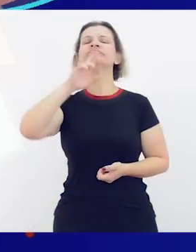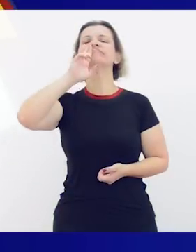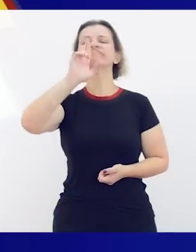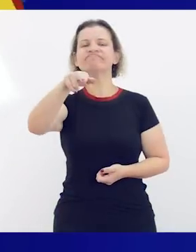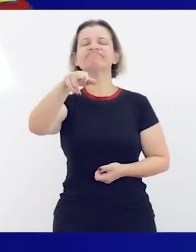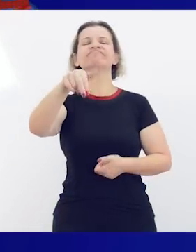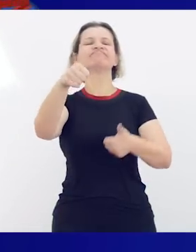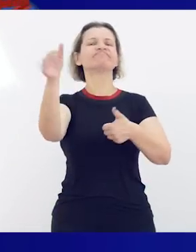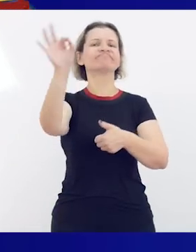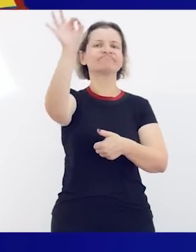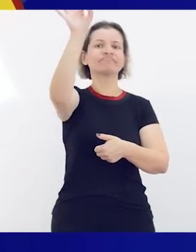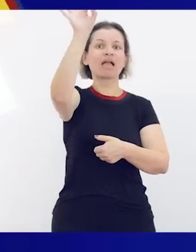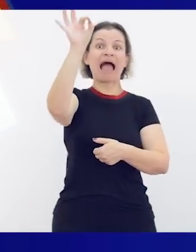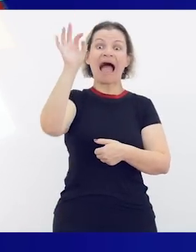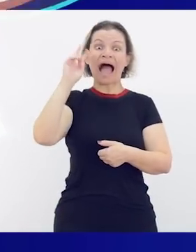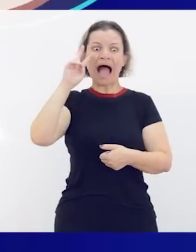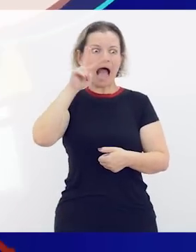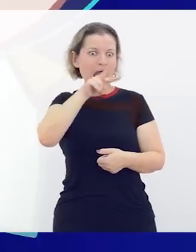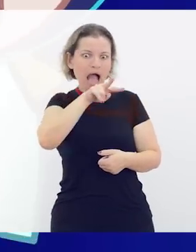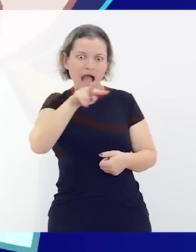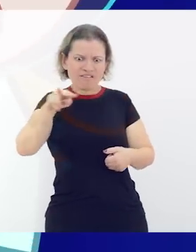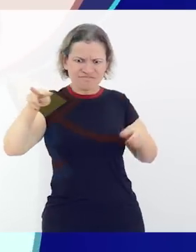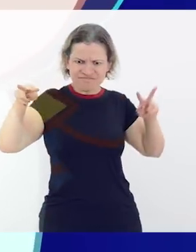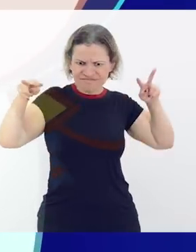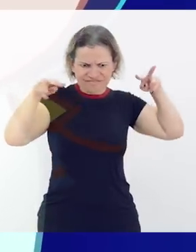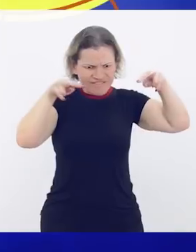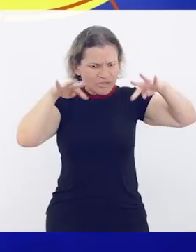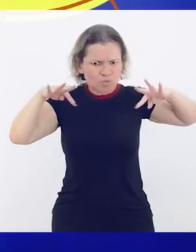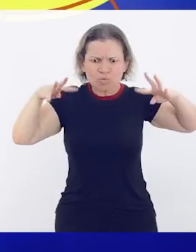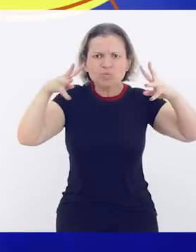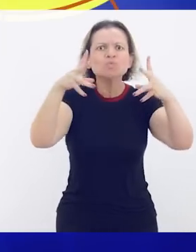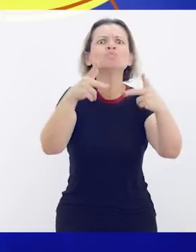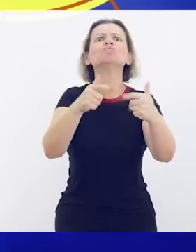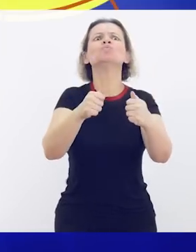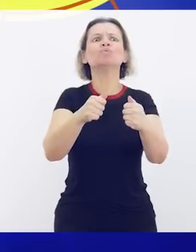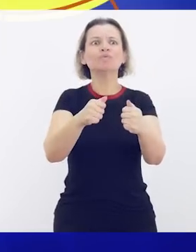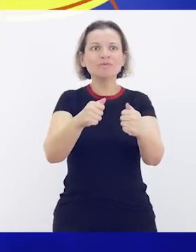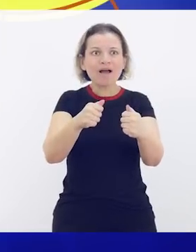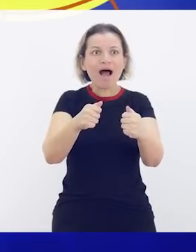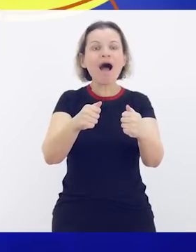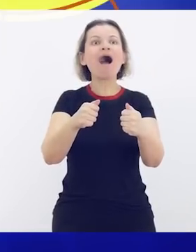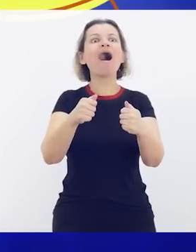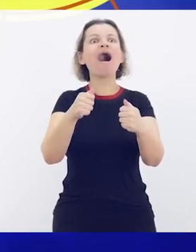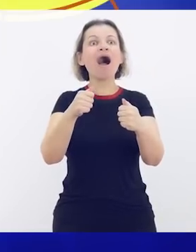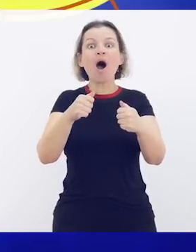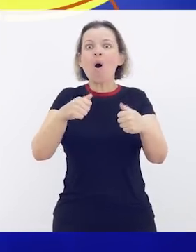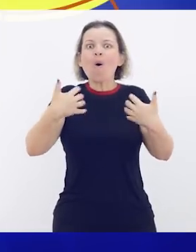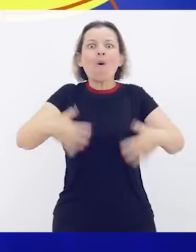Você tinha razão, Abelhuda. Daqui a gente enxerga tudo.